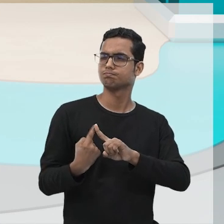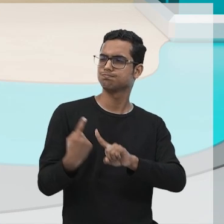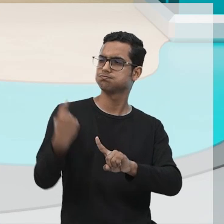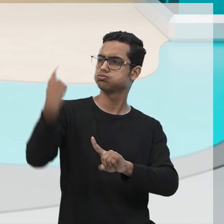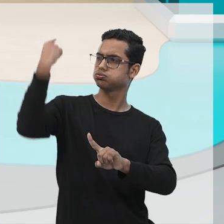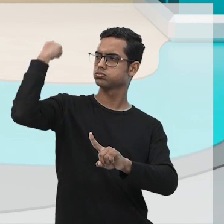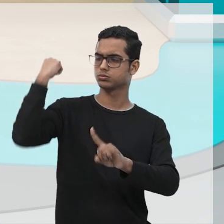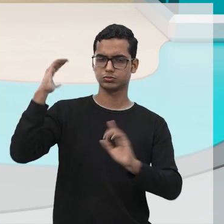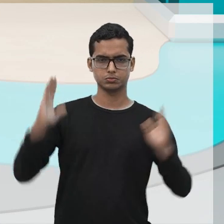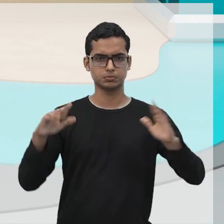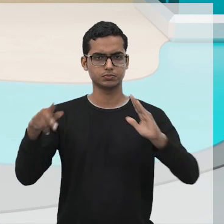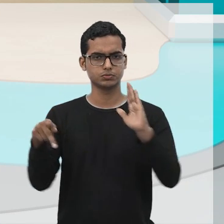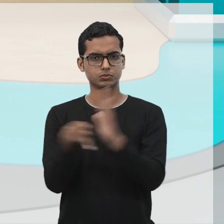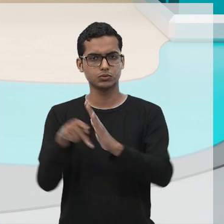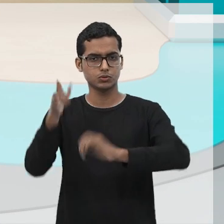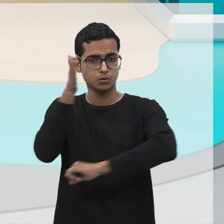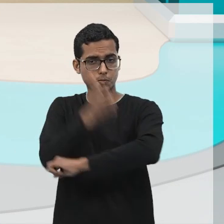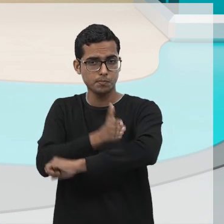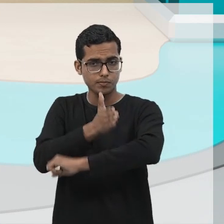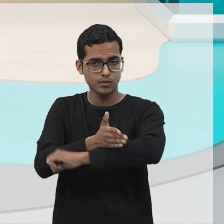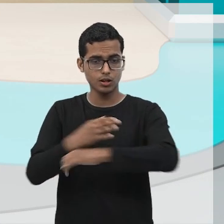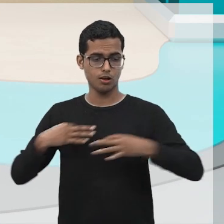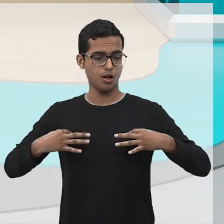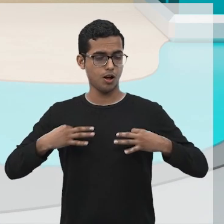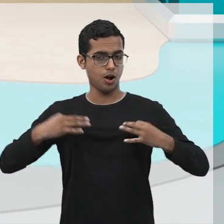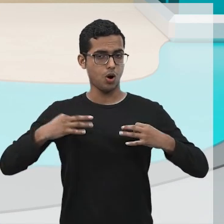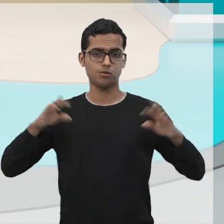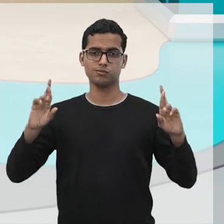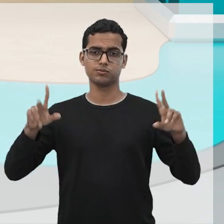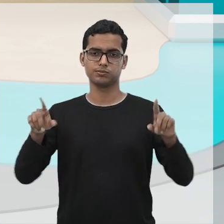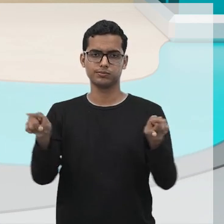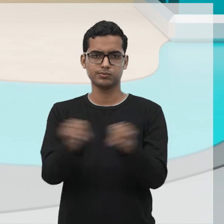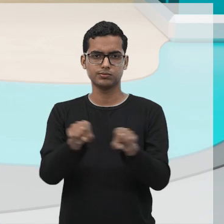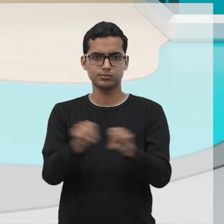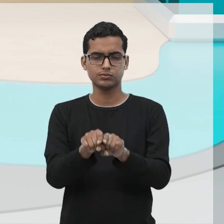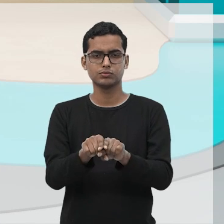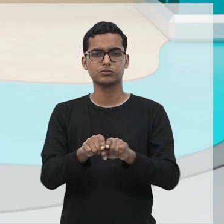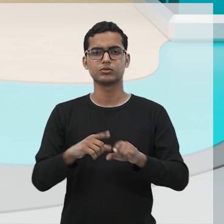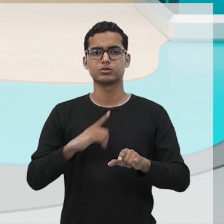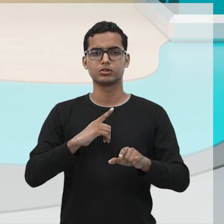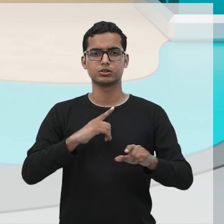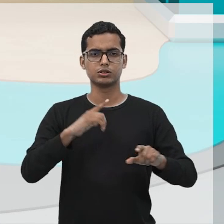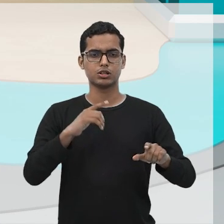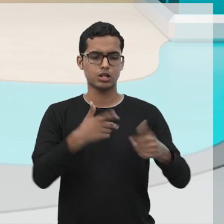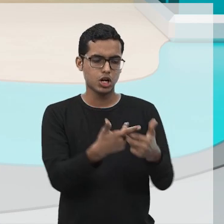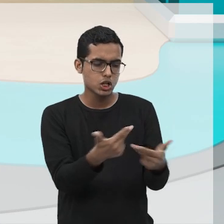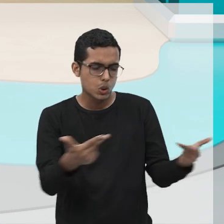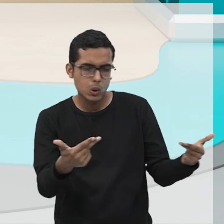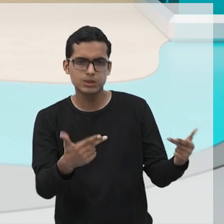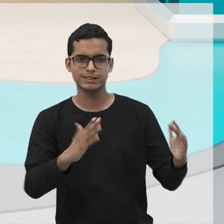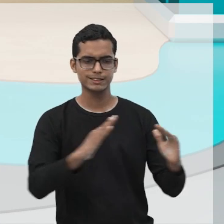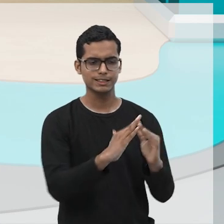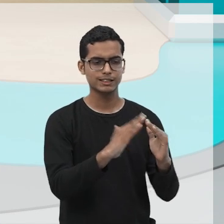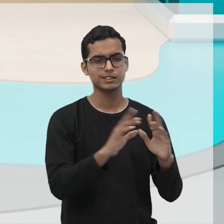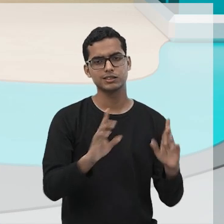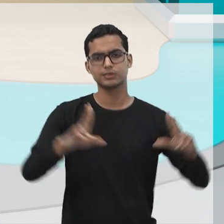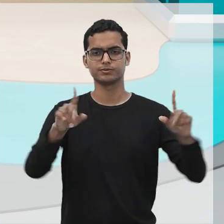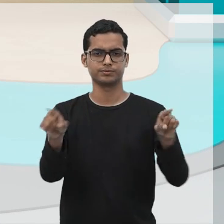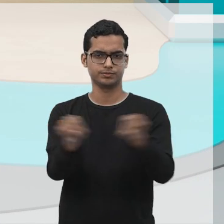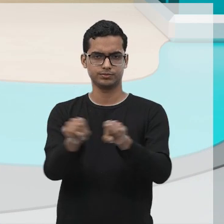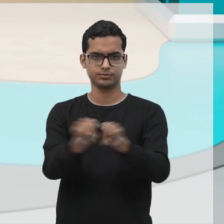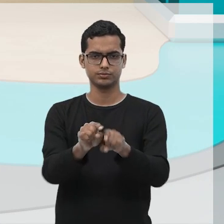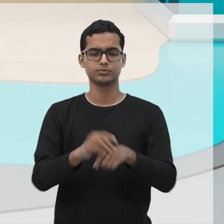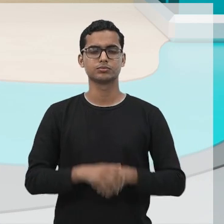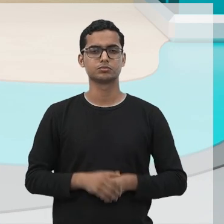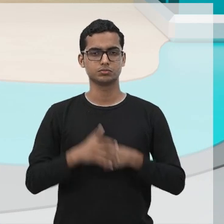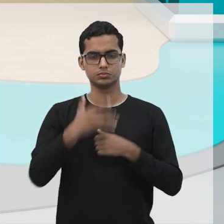da Idade Média, eles não estariam vestidos desse jeito, e nem os móveis seriam desse jeito. Então, o cenógrafo ele tinha que fazer